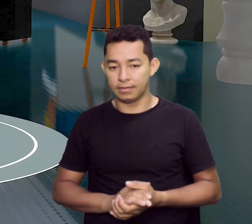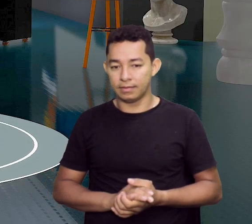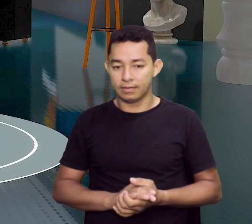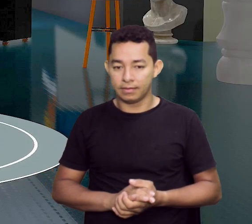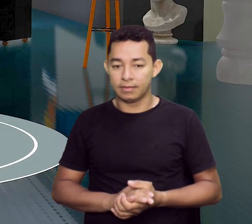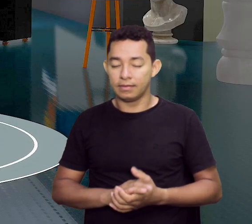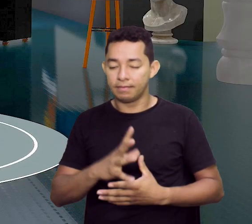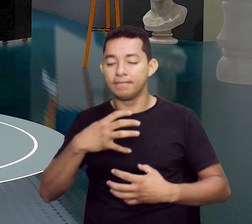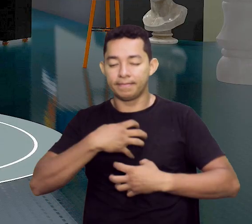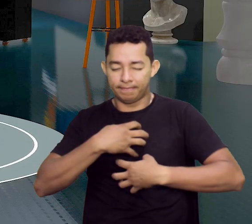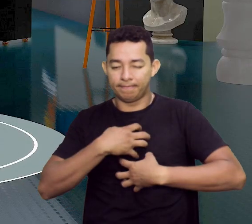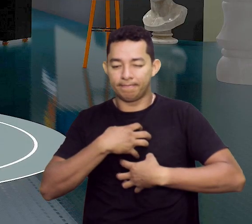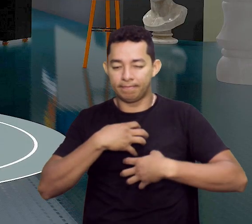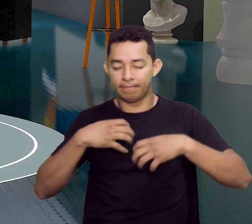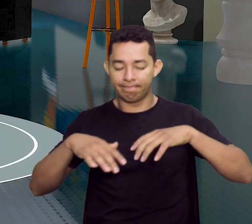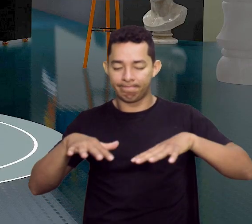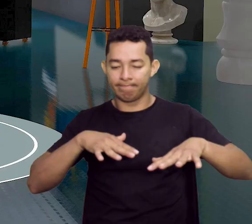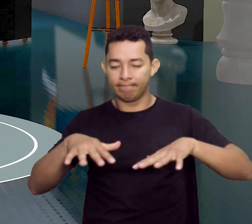Sentiu aí o balanço?